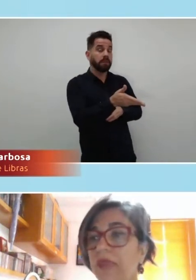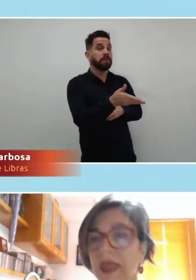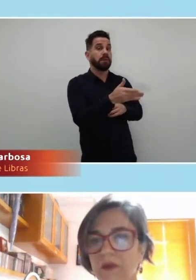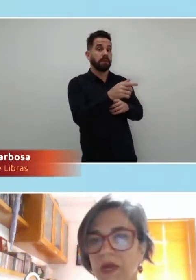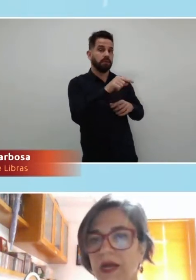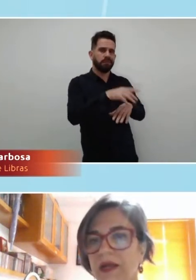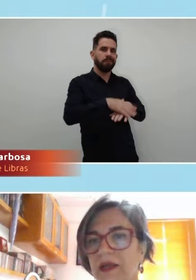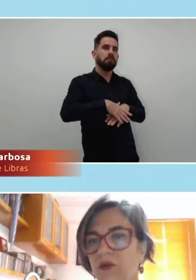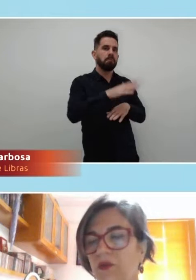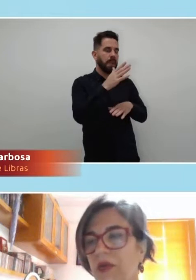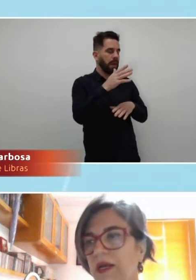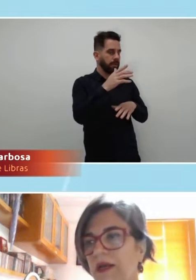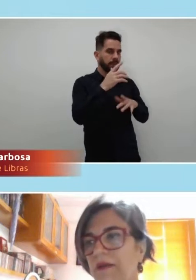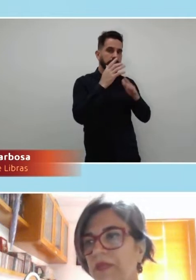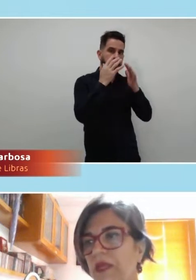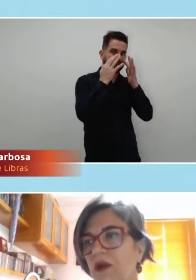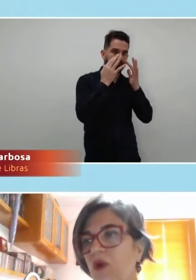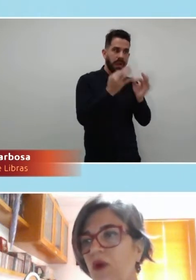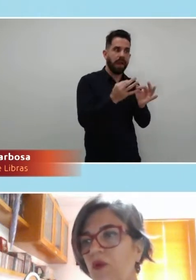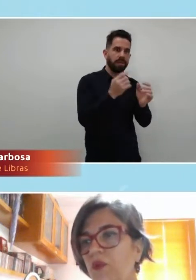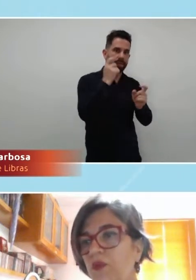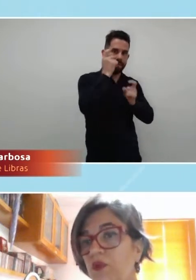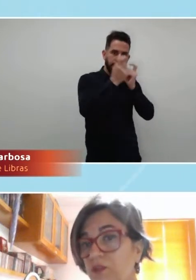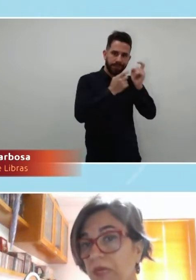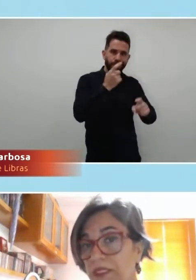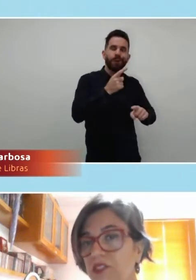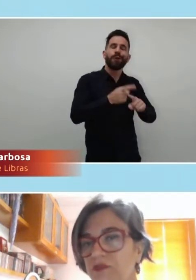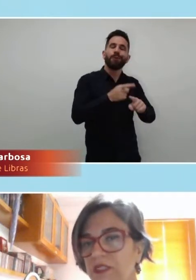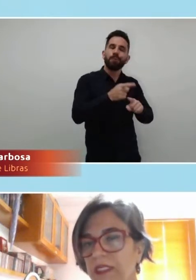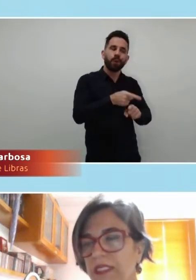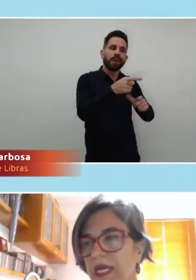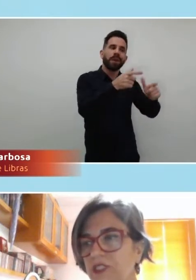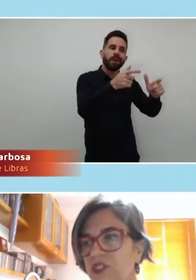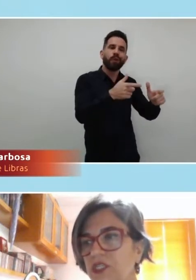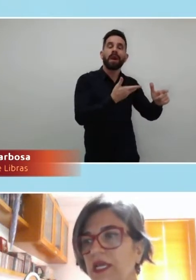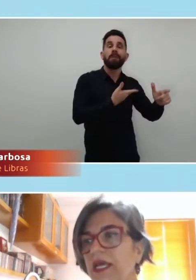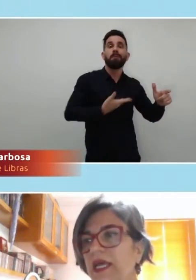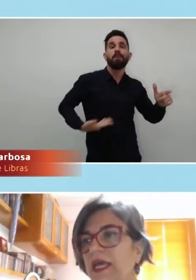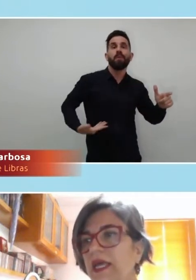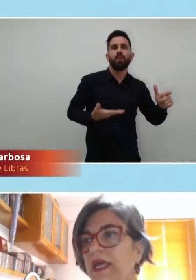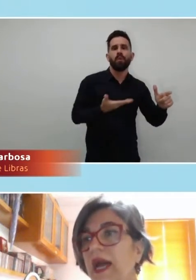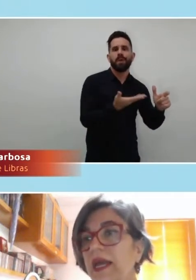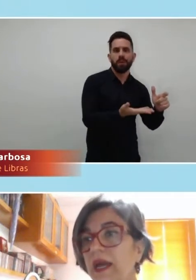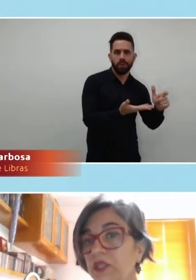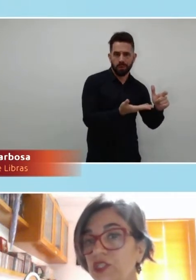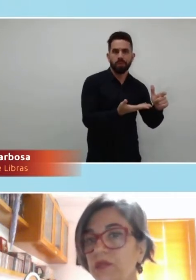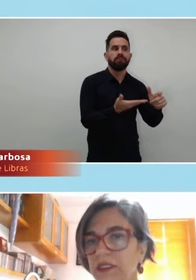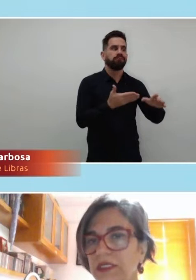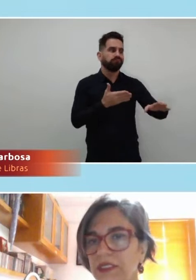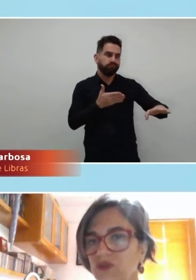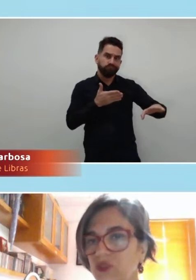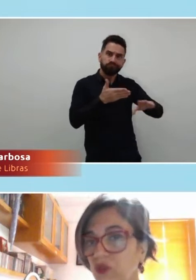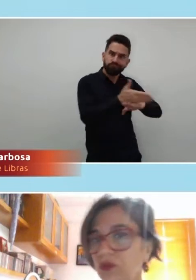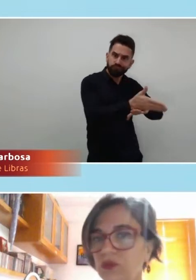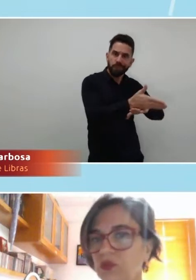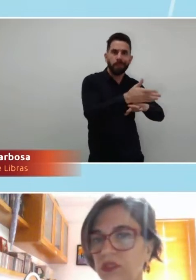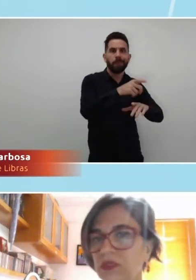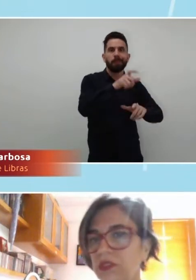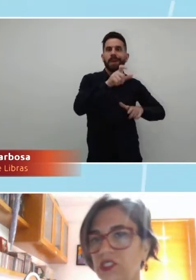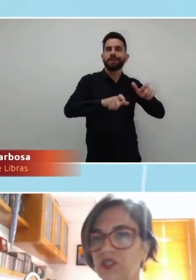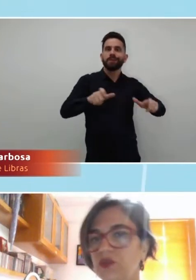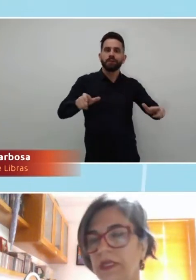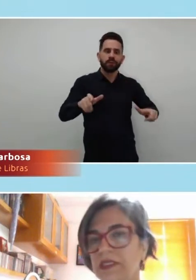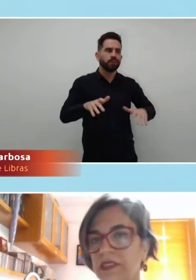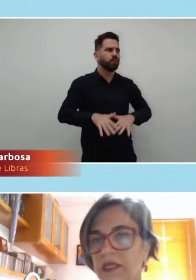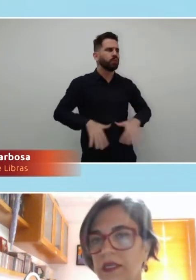é um órgão público de bastante visibilidade, acaba chamando a atenção de todo mundo, e a